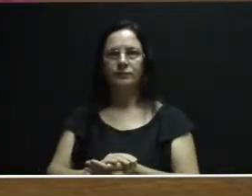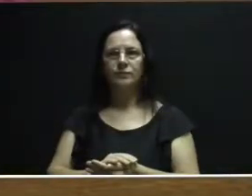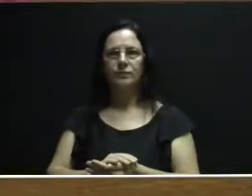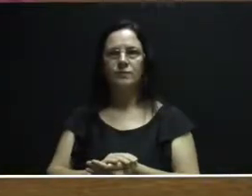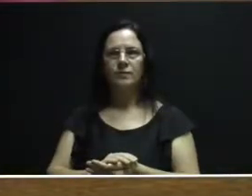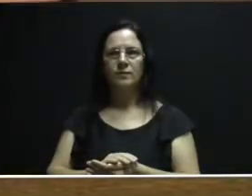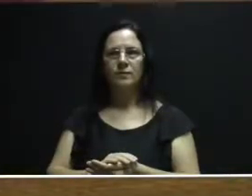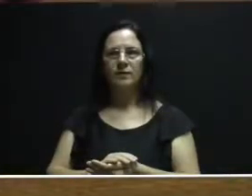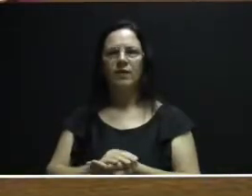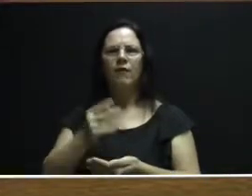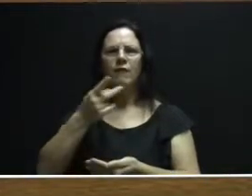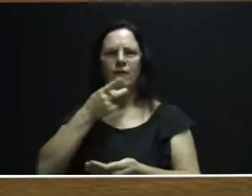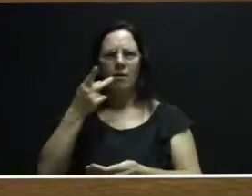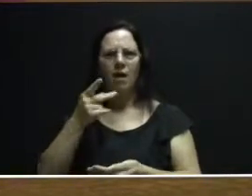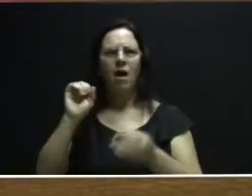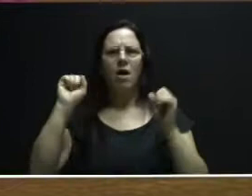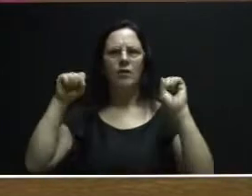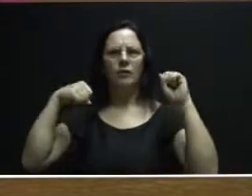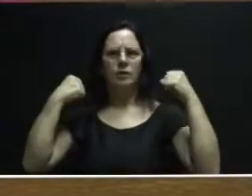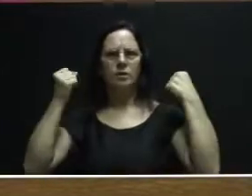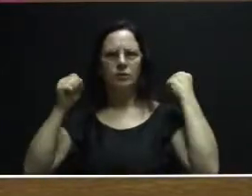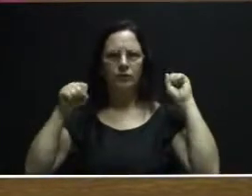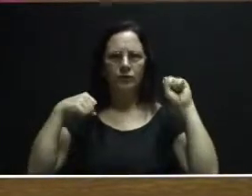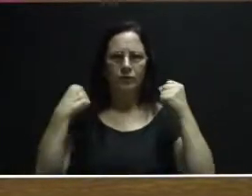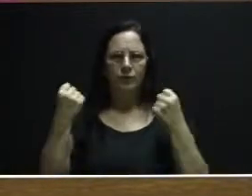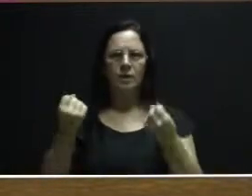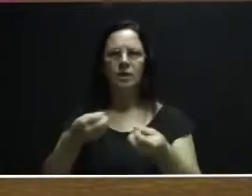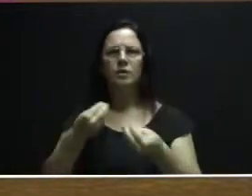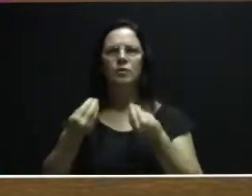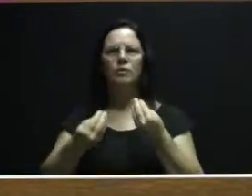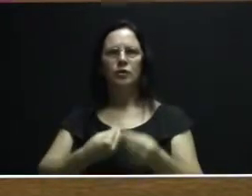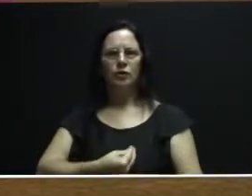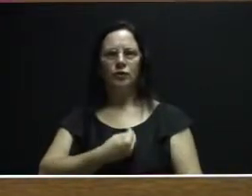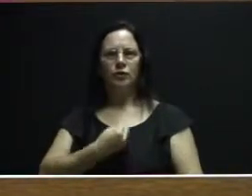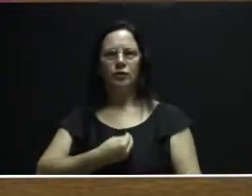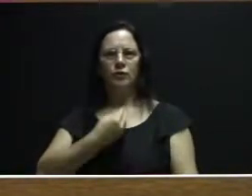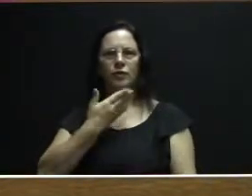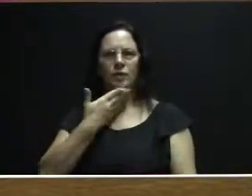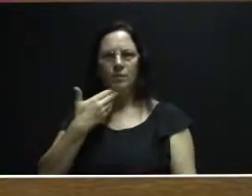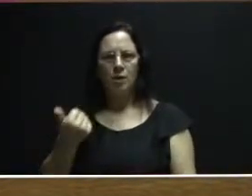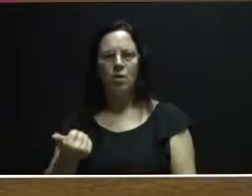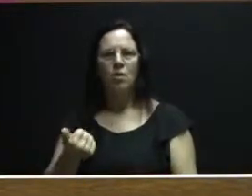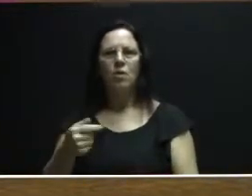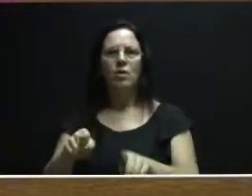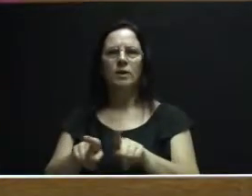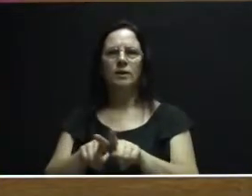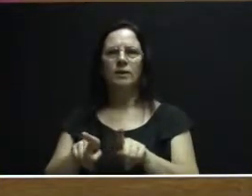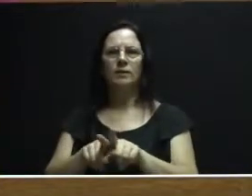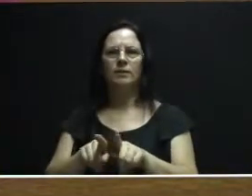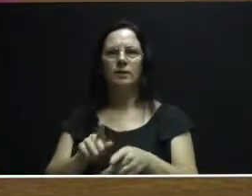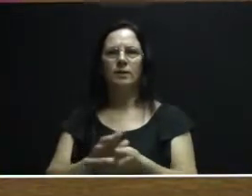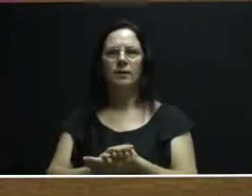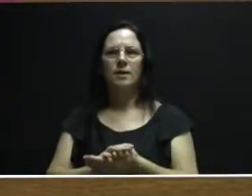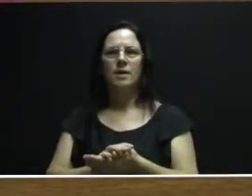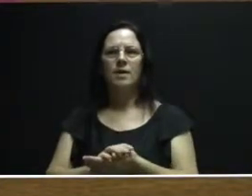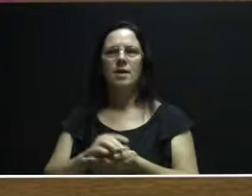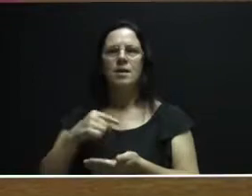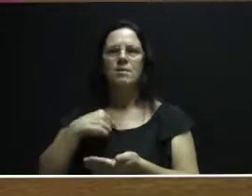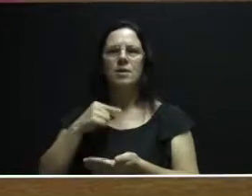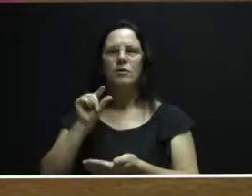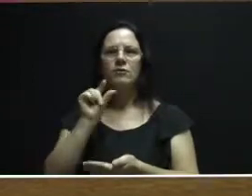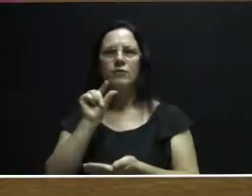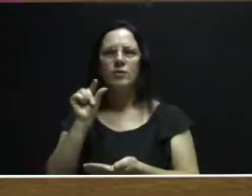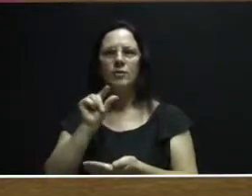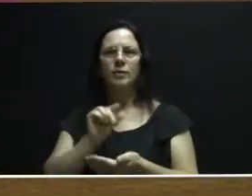aqui falaram sobre educação física, sobre a qualidade de vida, sobre o que a educação física traz, mas eu aqui venho um pouquinho